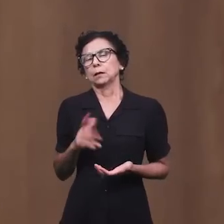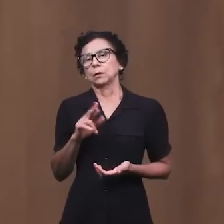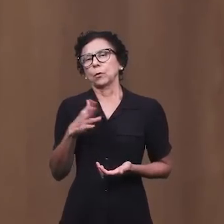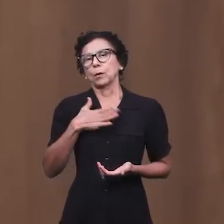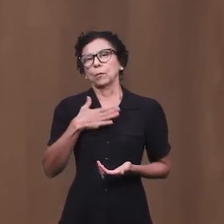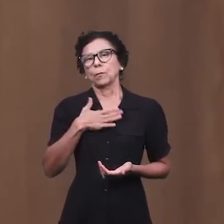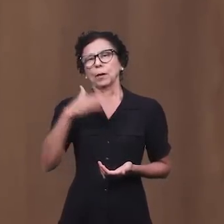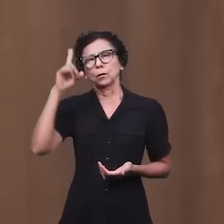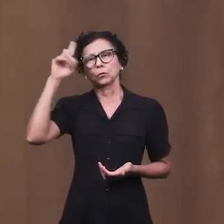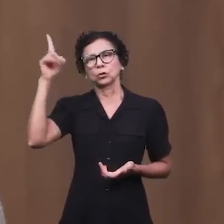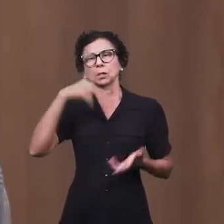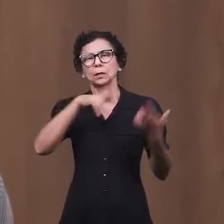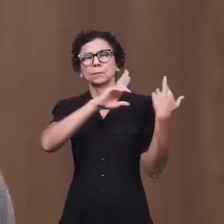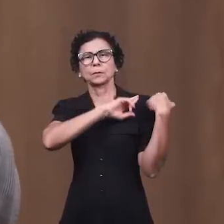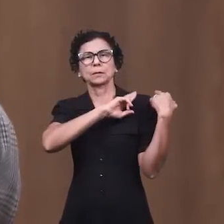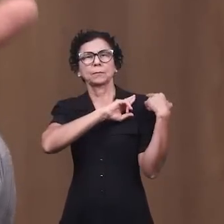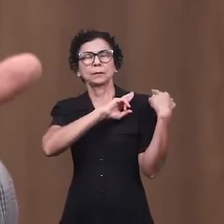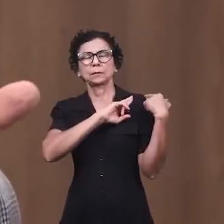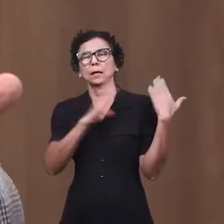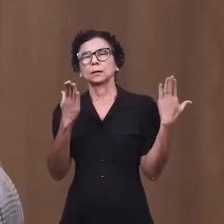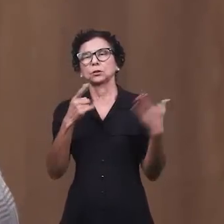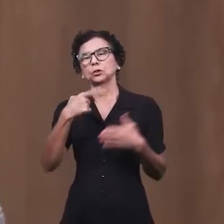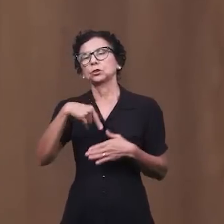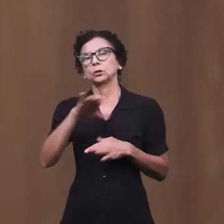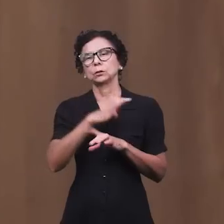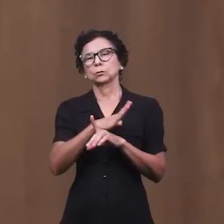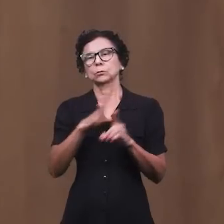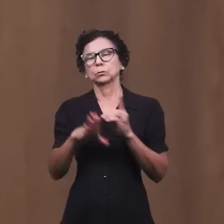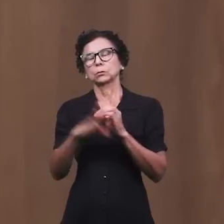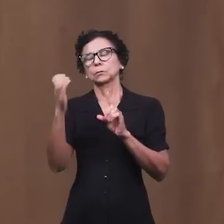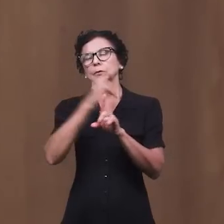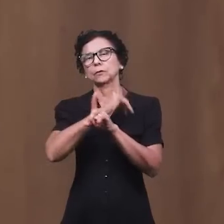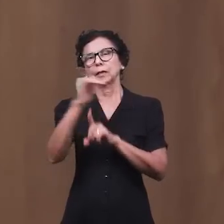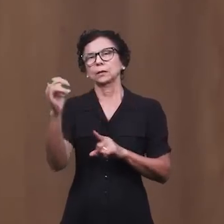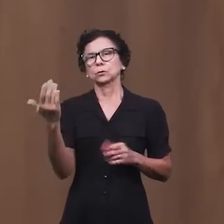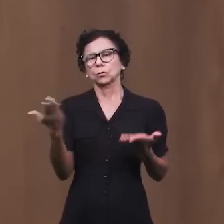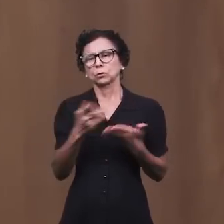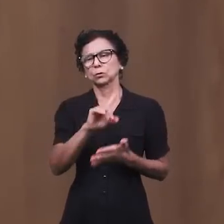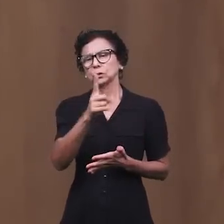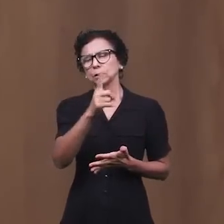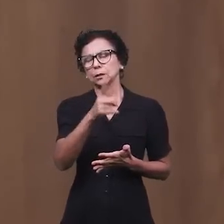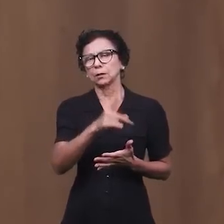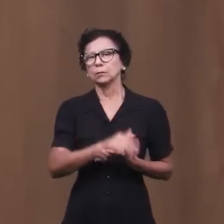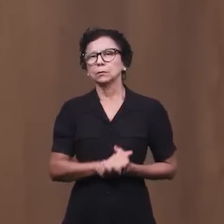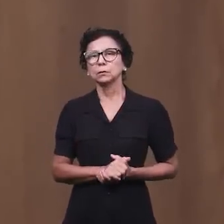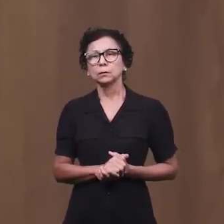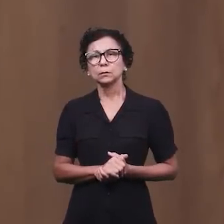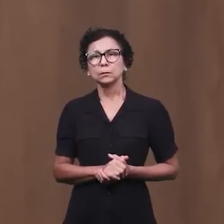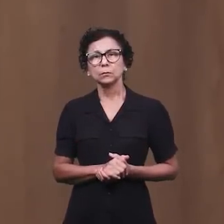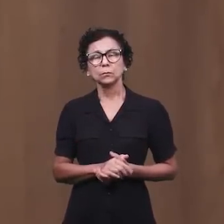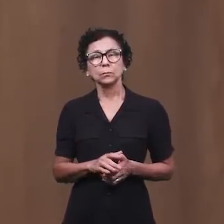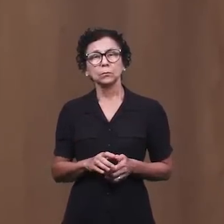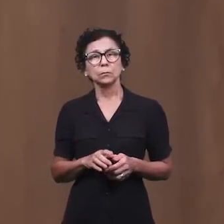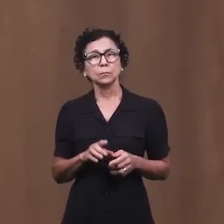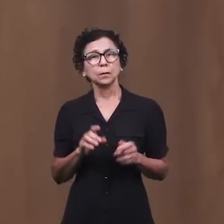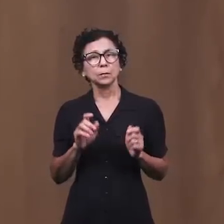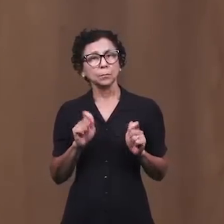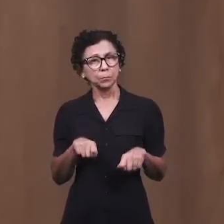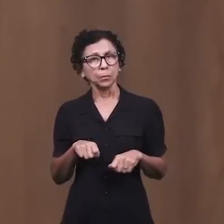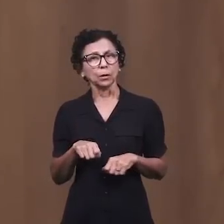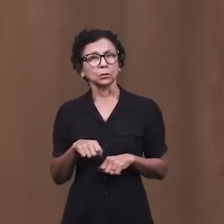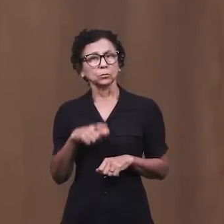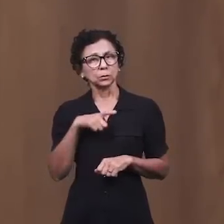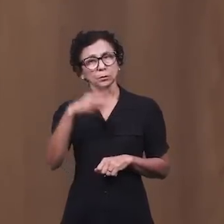tive um dom com o culto profético, eu levo o dom. Todos os membros da igreja podem